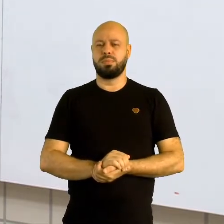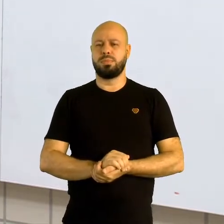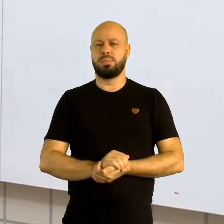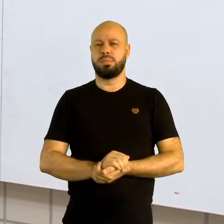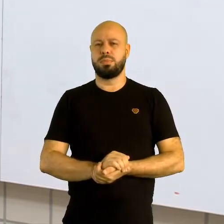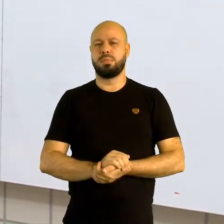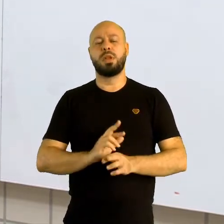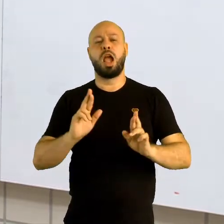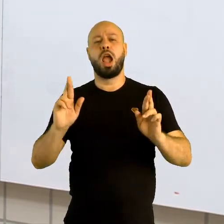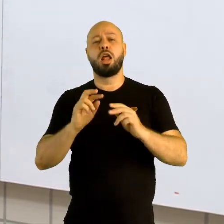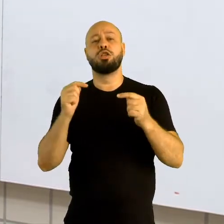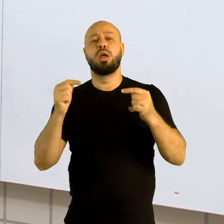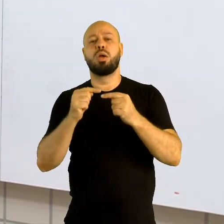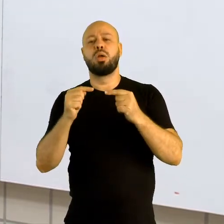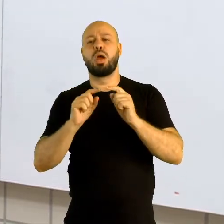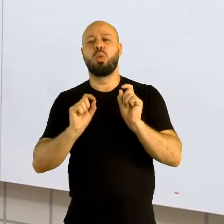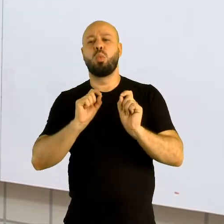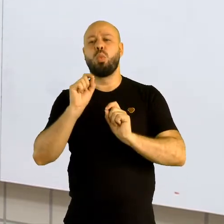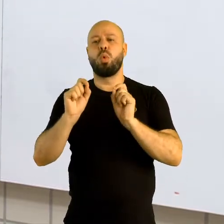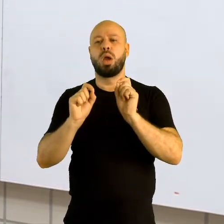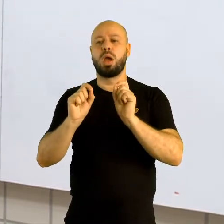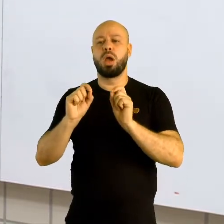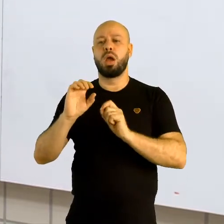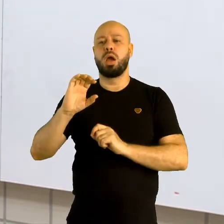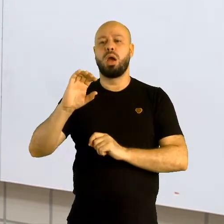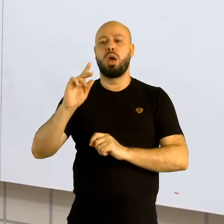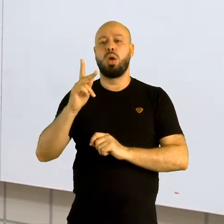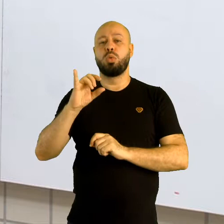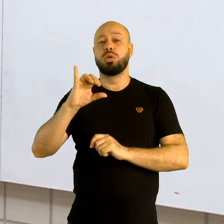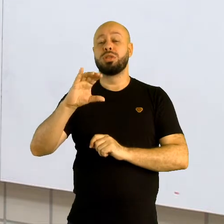com choice,